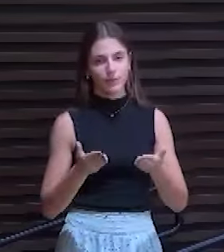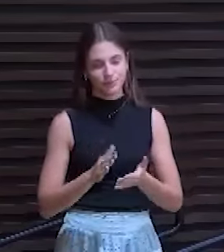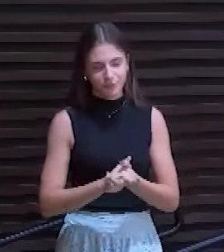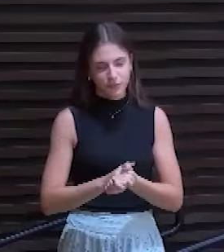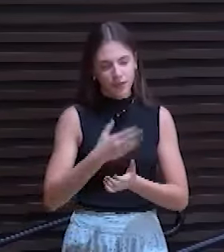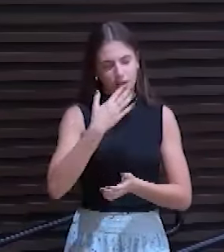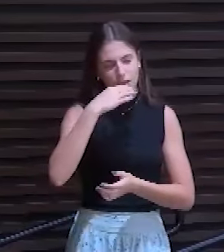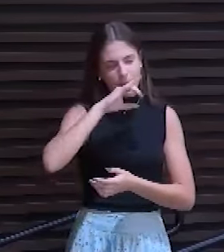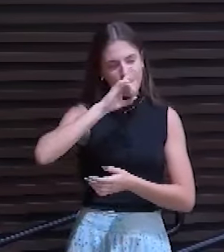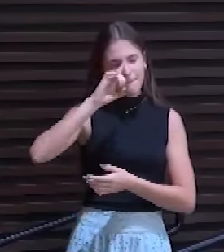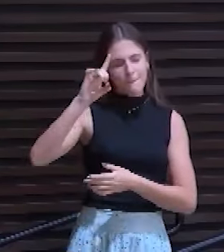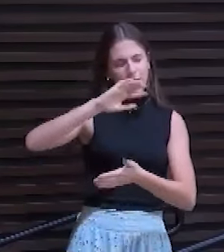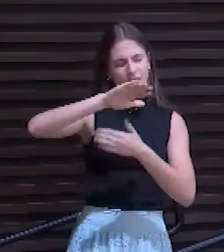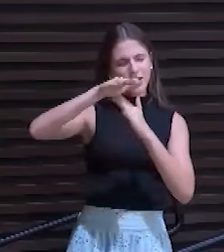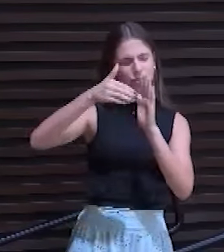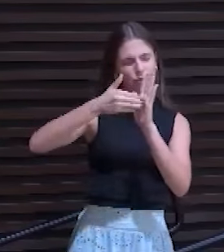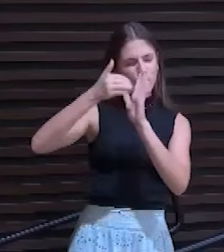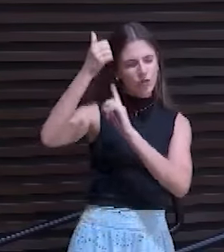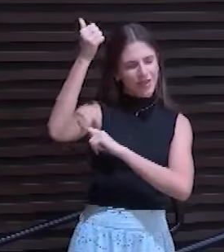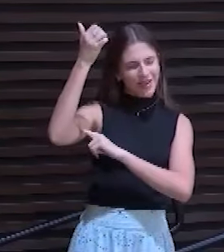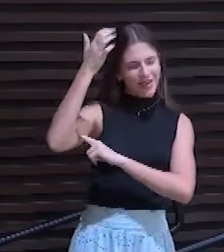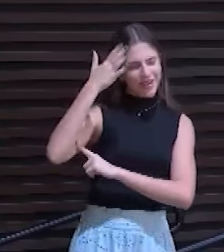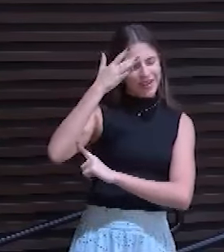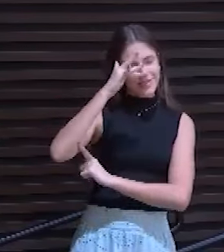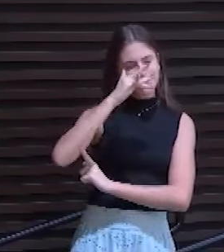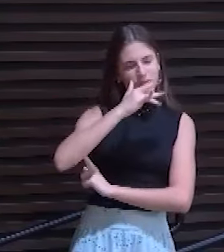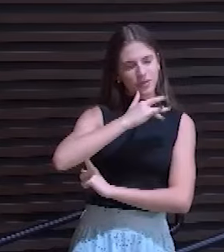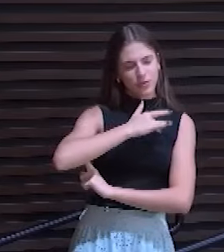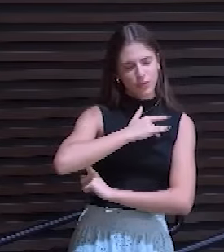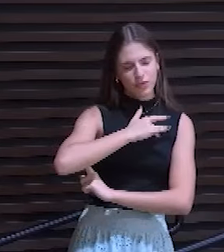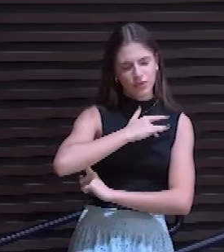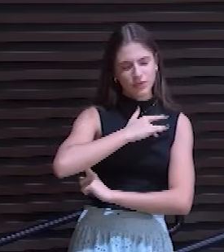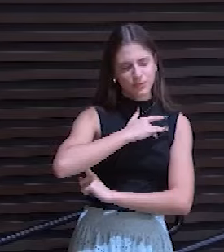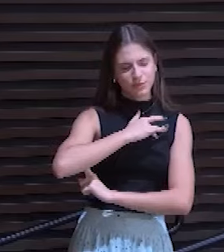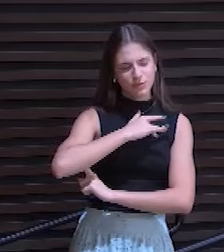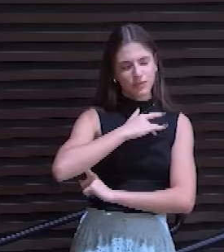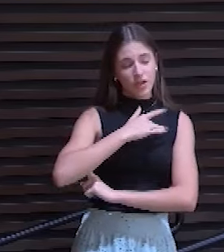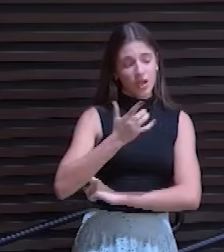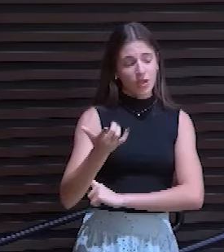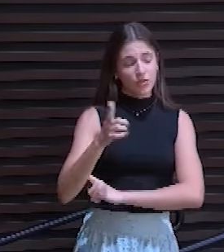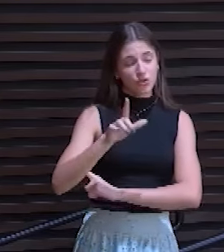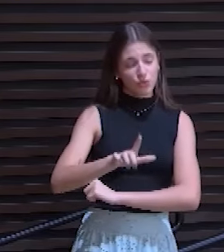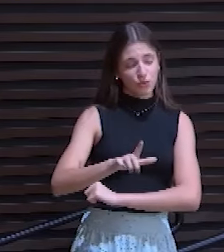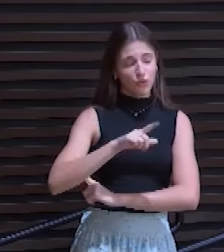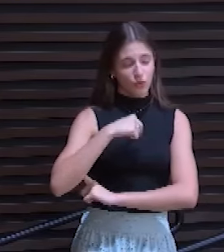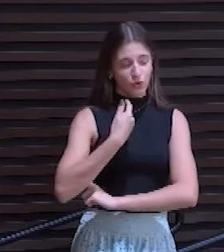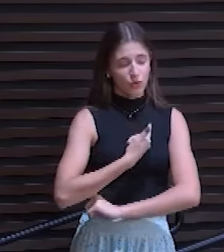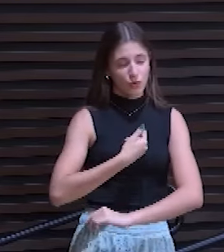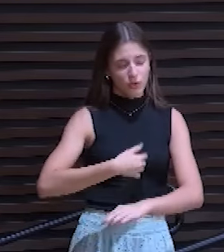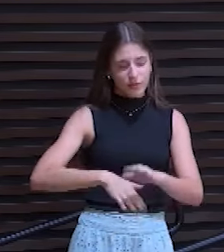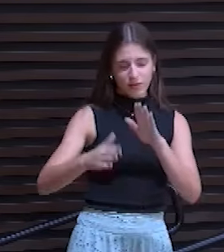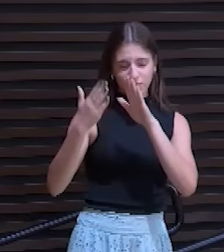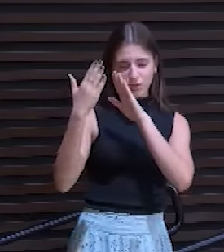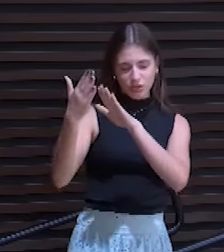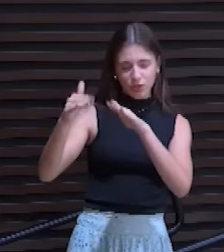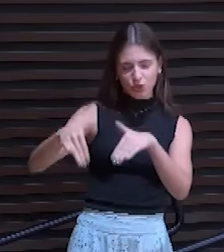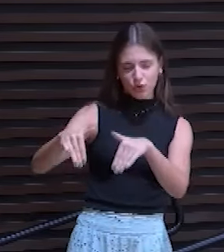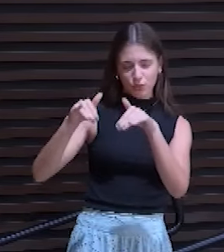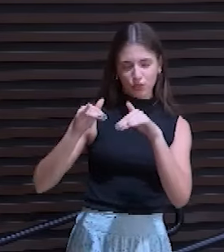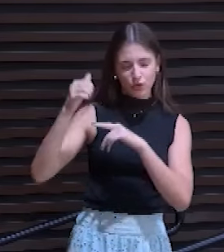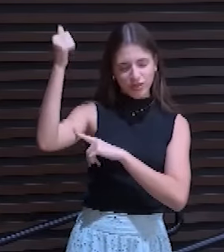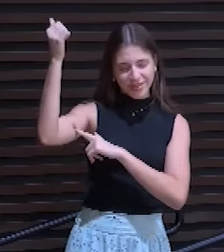Pai de toda graça, de toda misericórdia, uma vez mais estamos diante do Teu trono de graça,